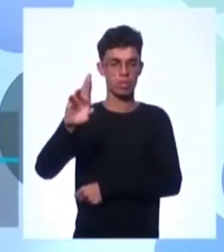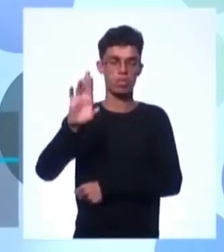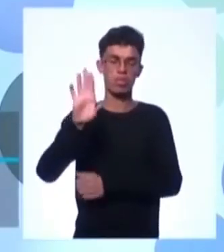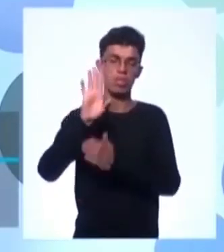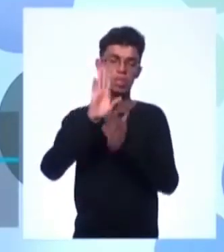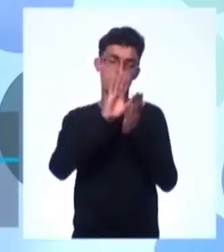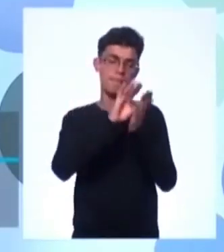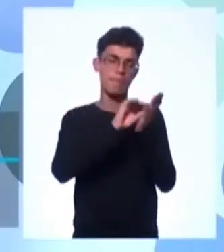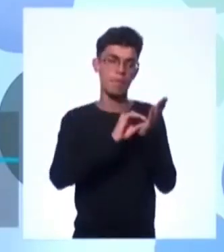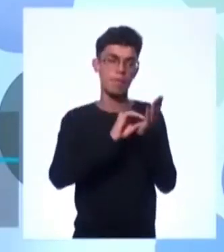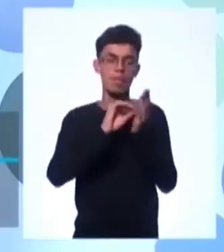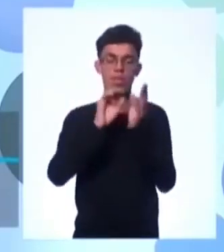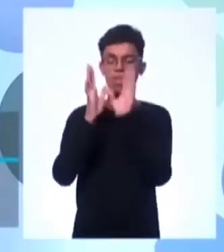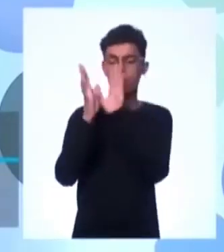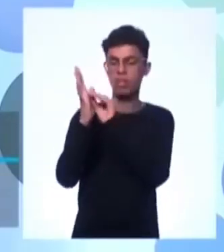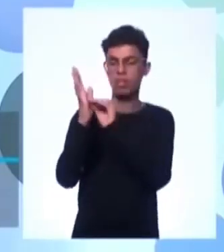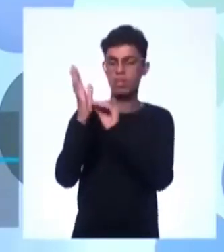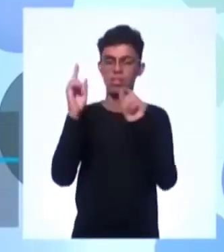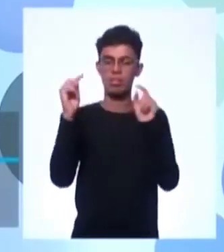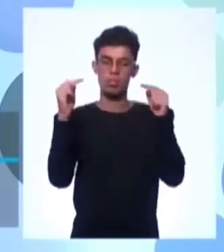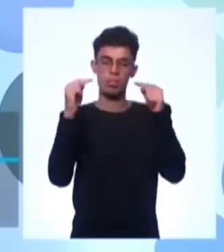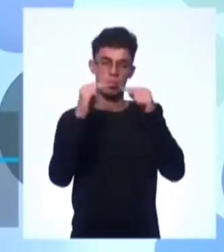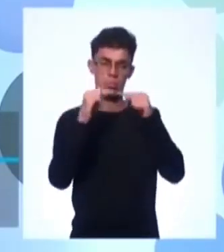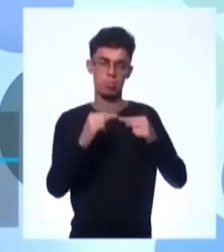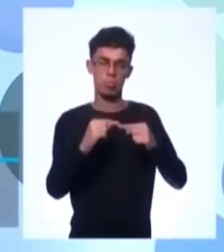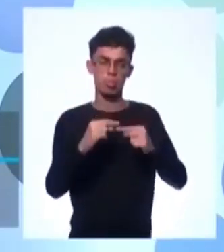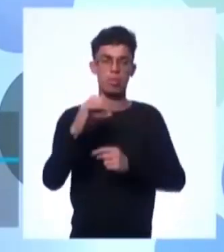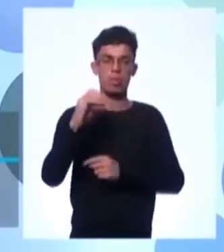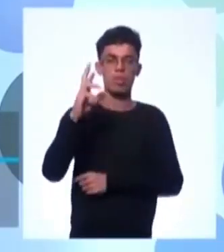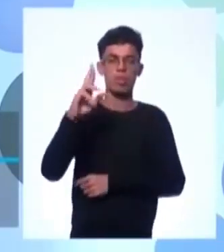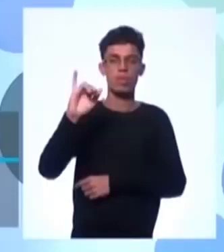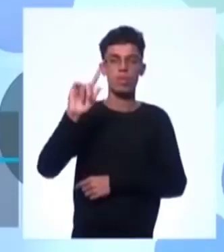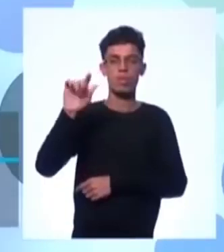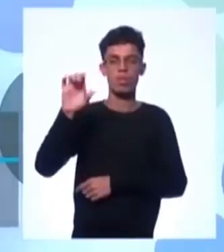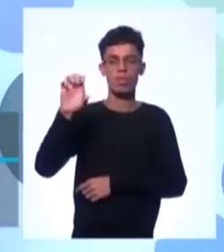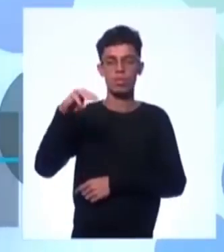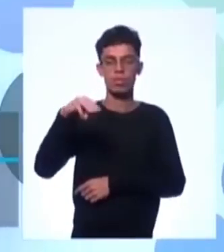um na ponta do outro, liga a origem à extremidade, né? Então, agora o